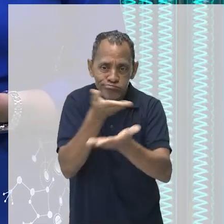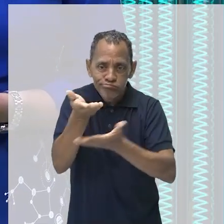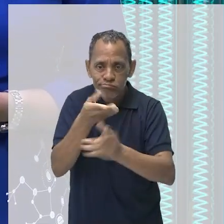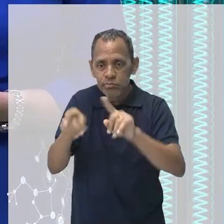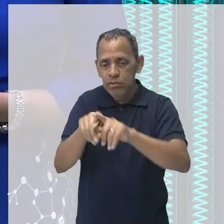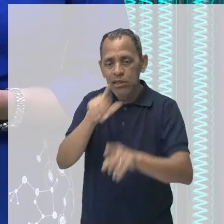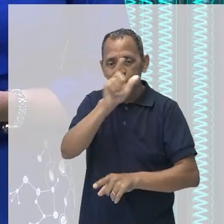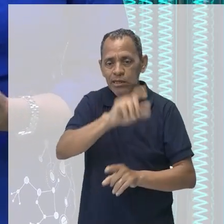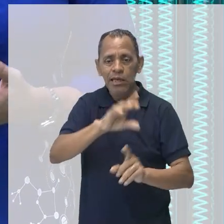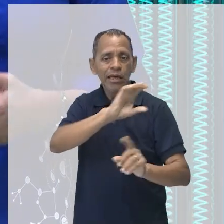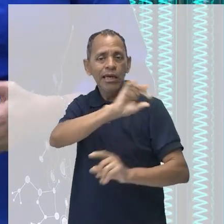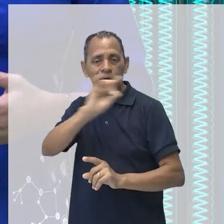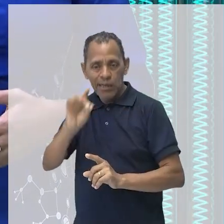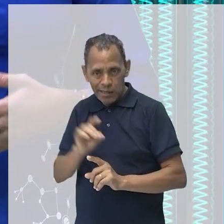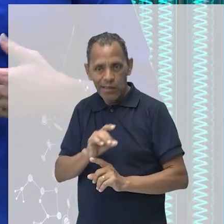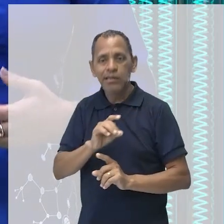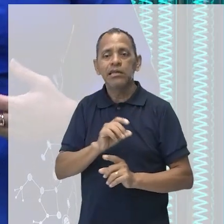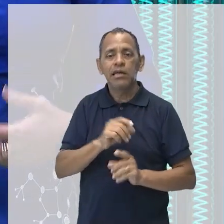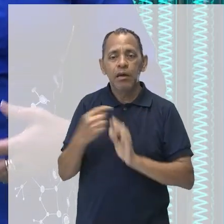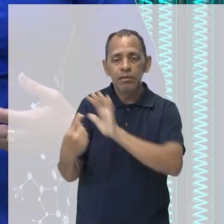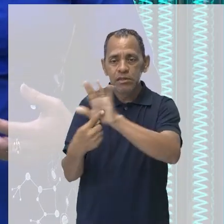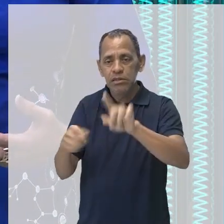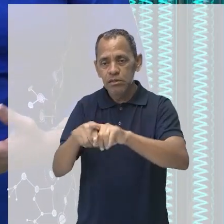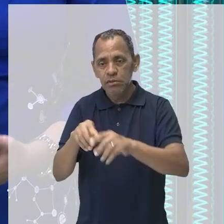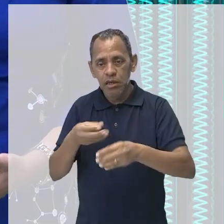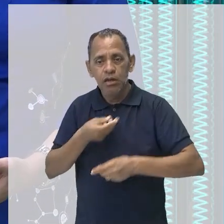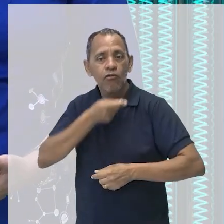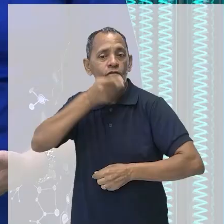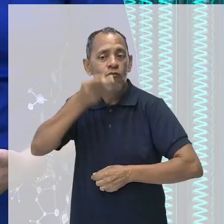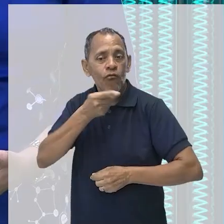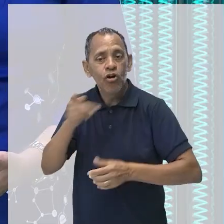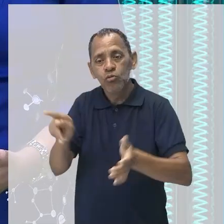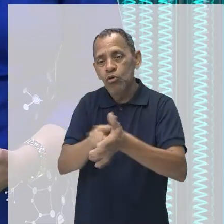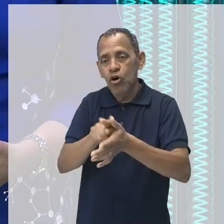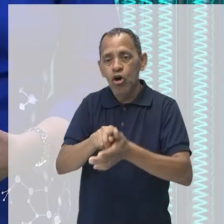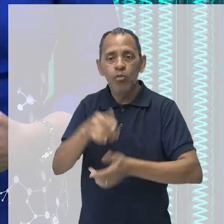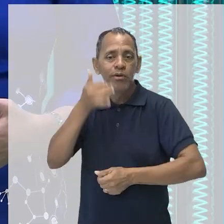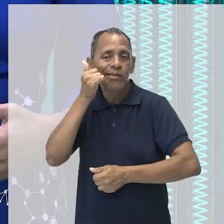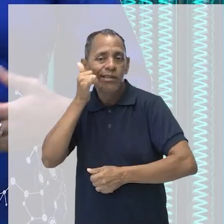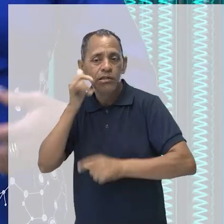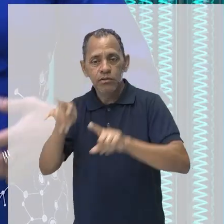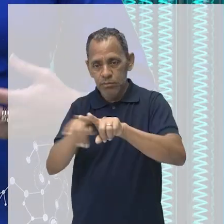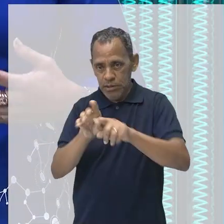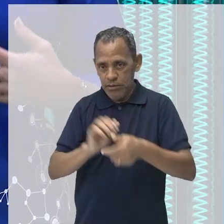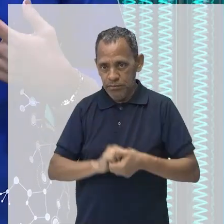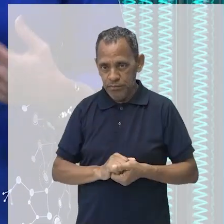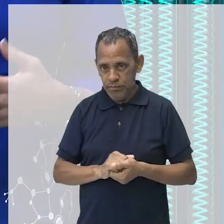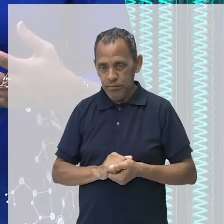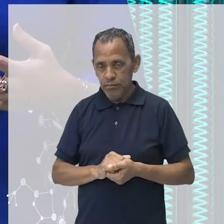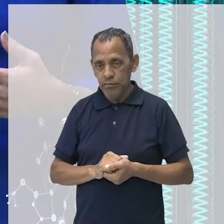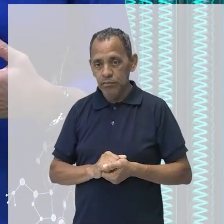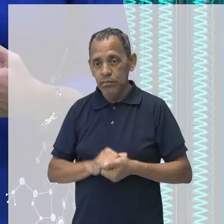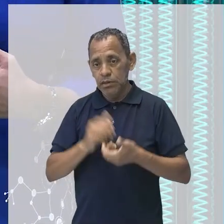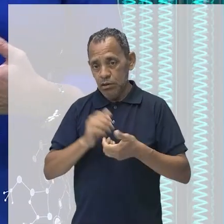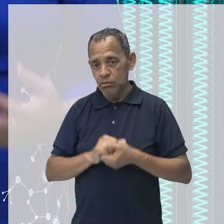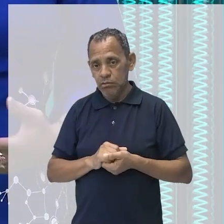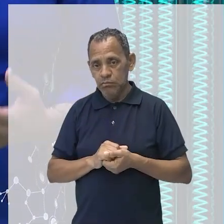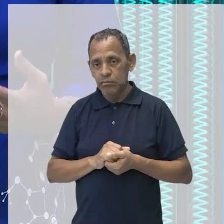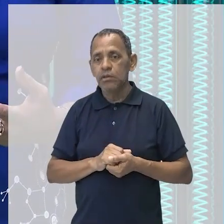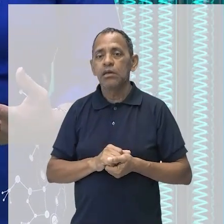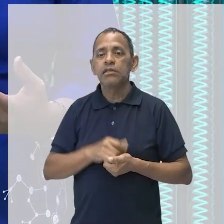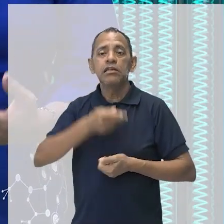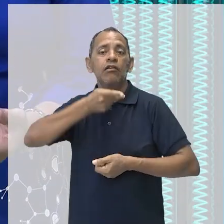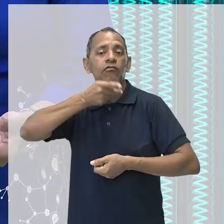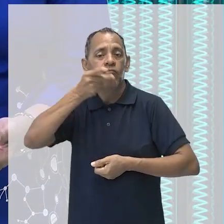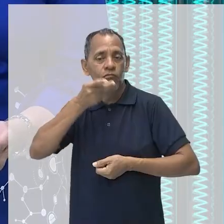cada performer adicione sua própria voz à narrativa. Então, essa parte da